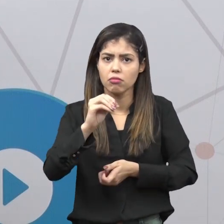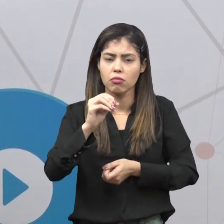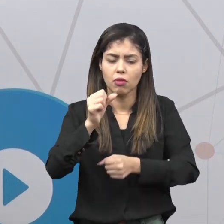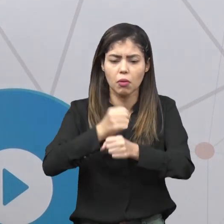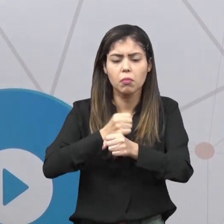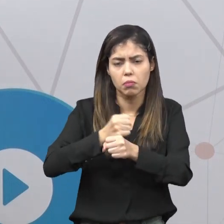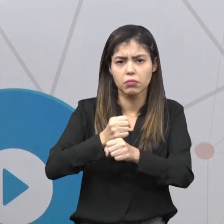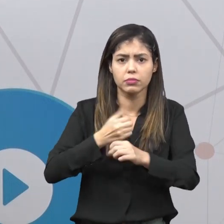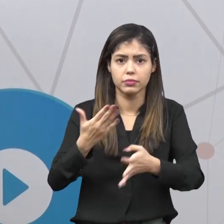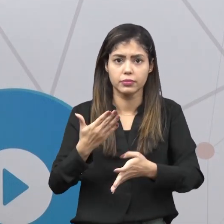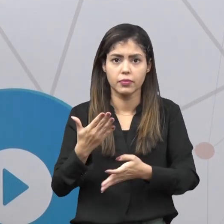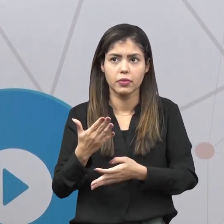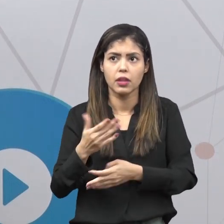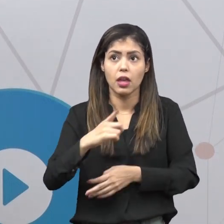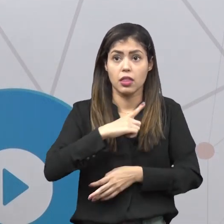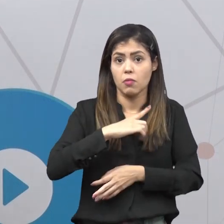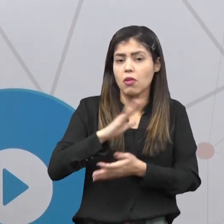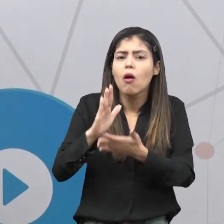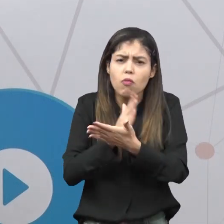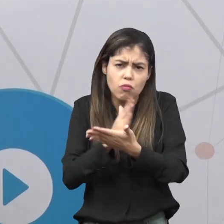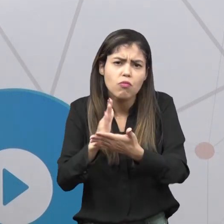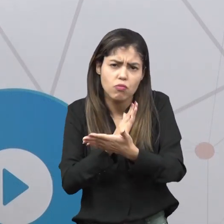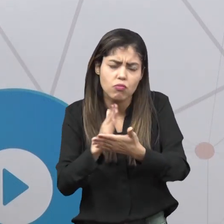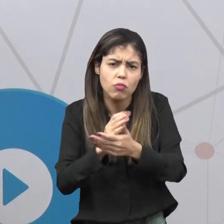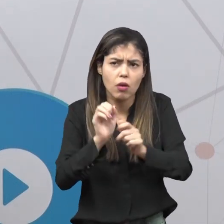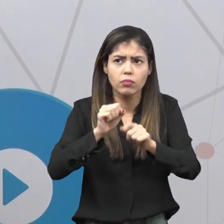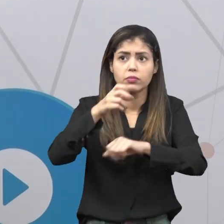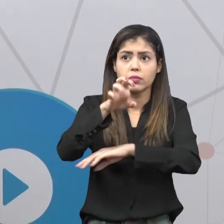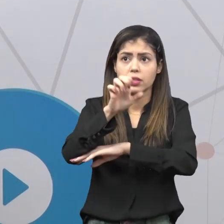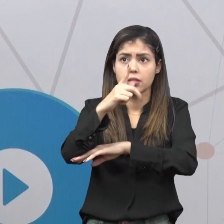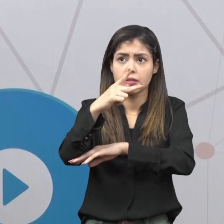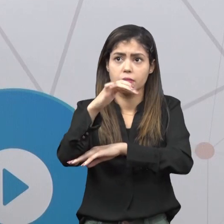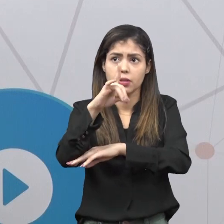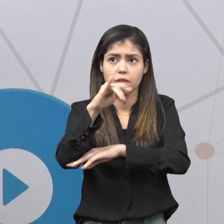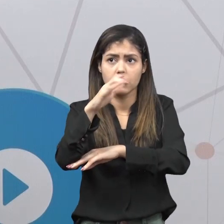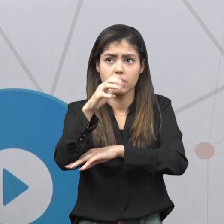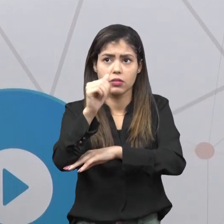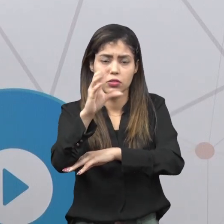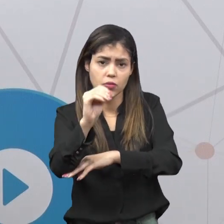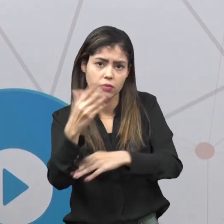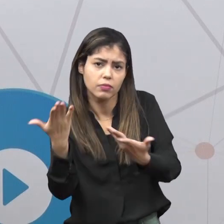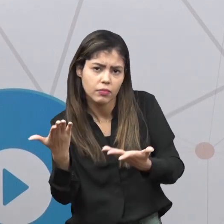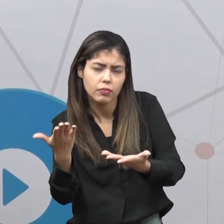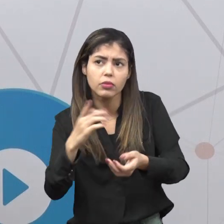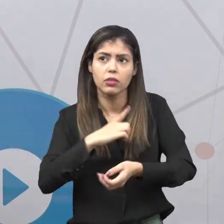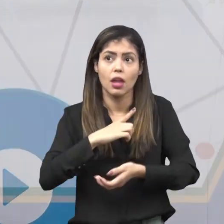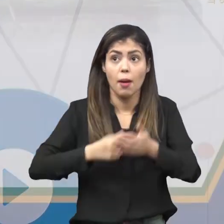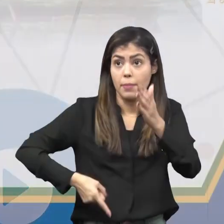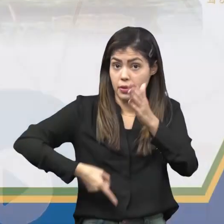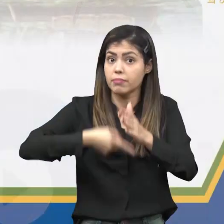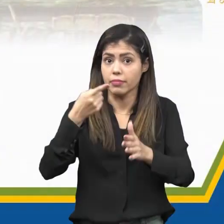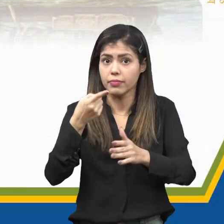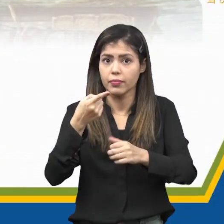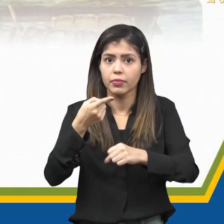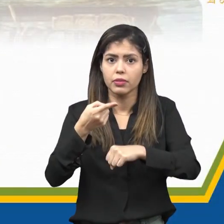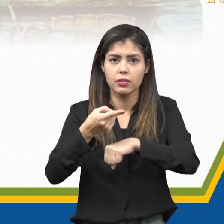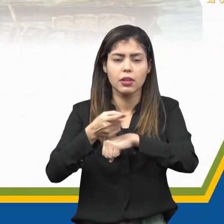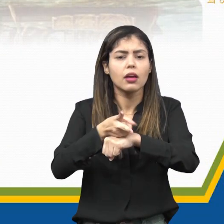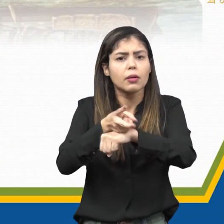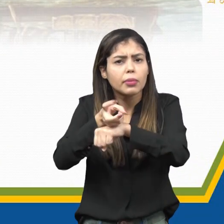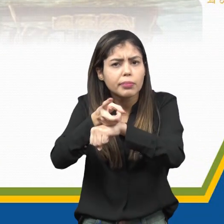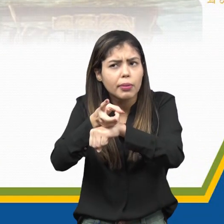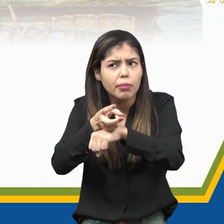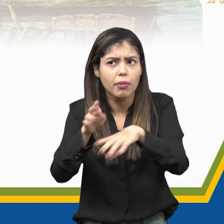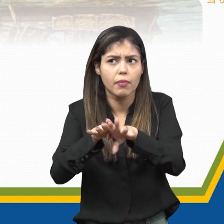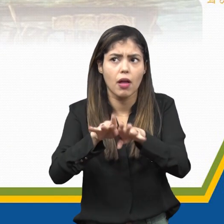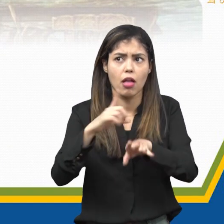algumas expedições, né? A primeira, né, uma das primeiras eram as expedições exploratórias,